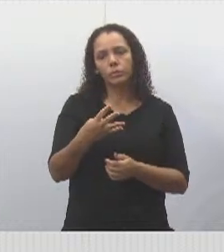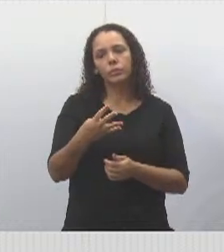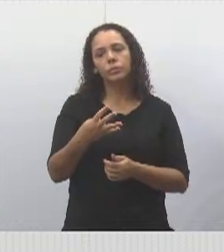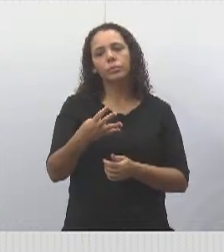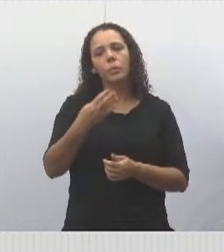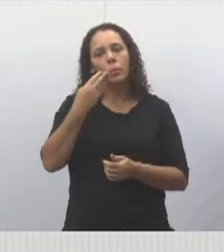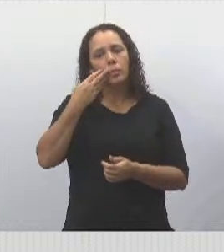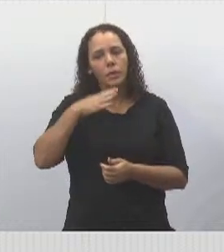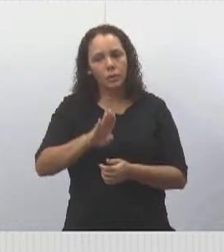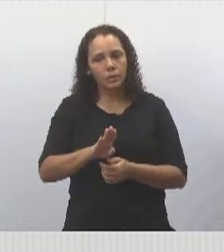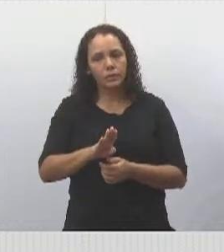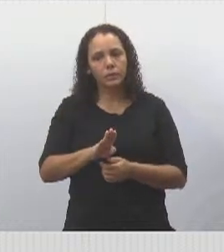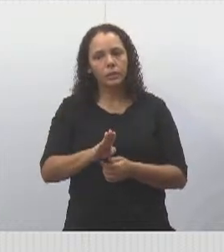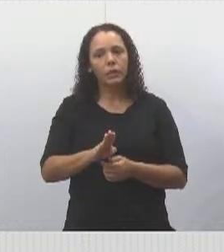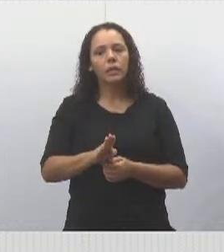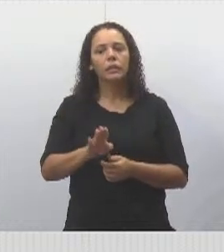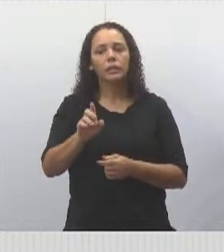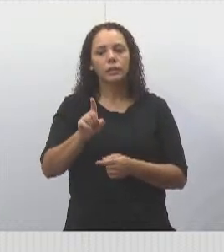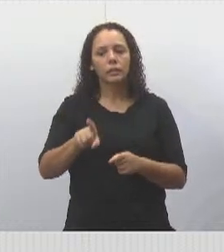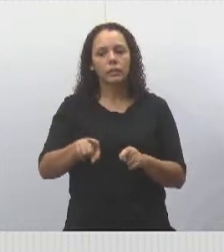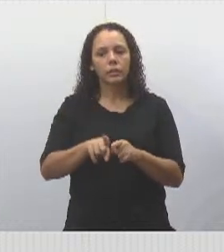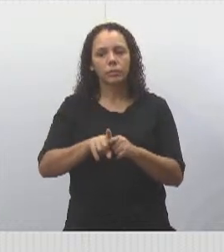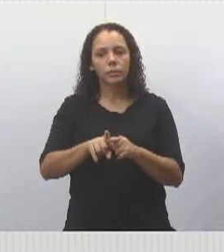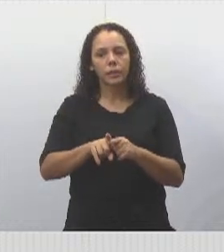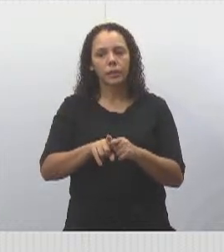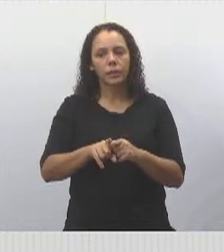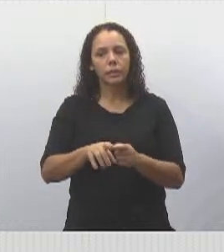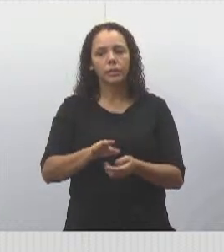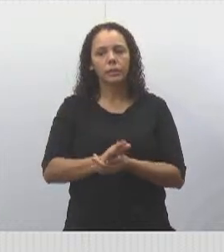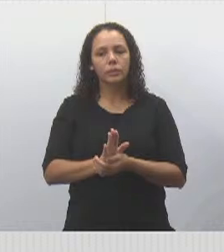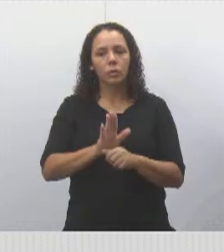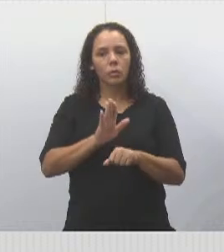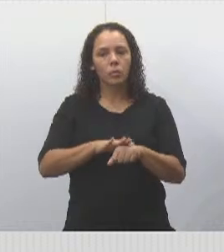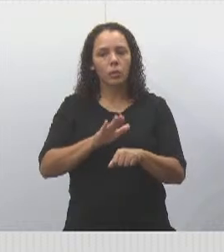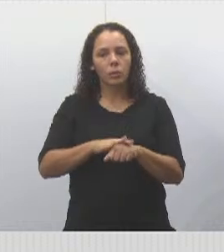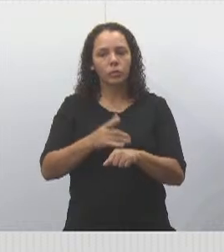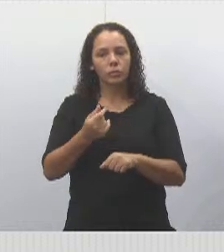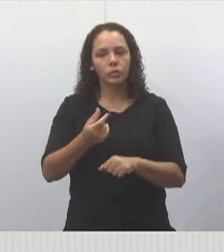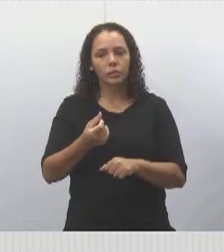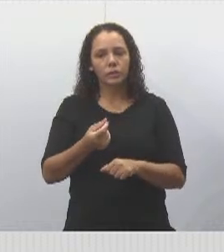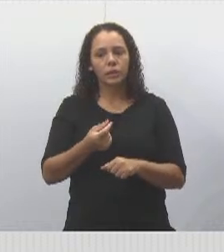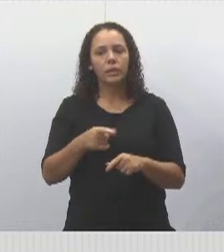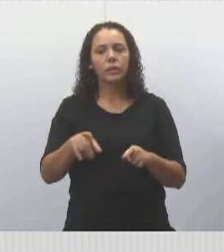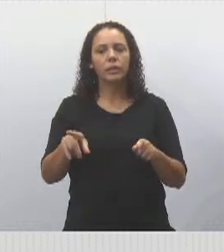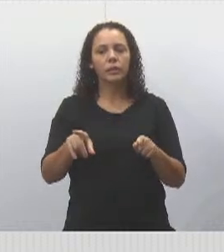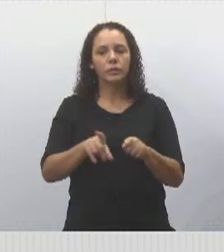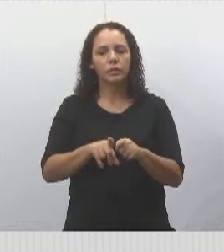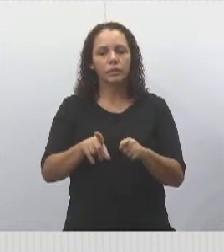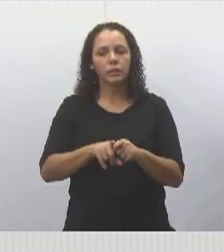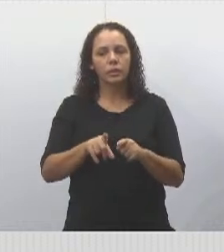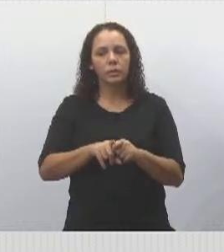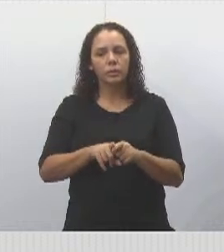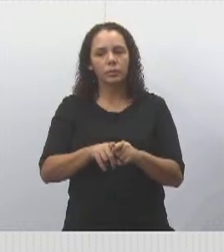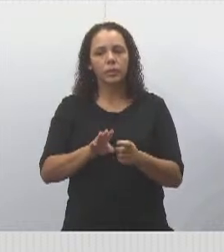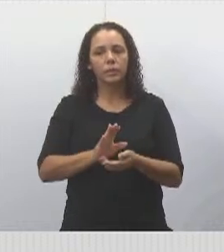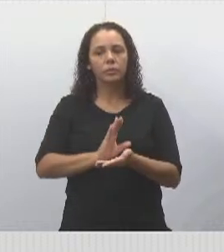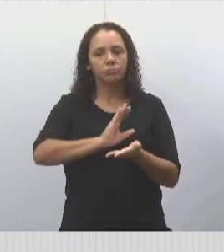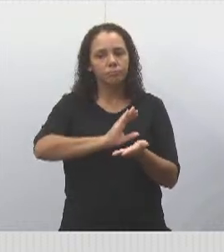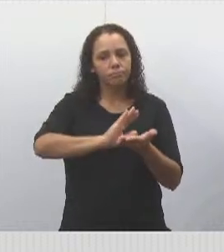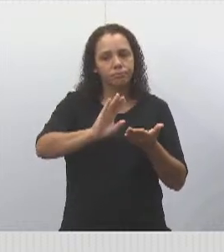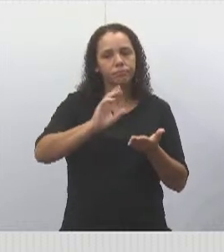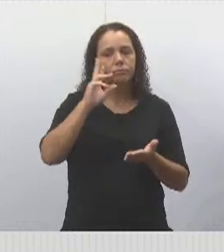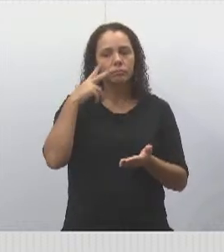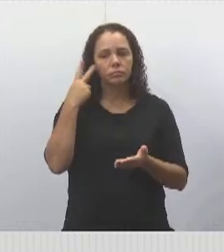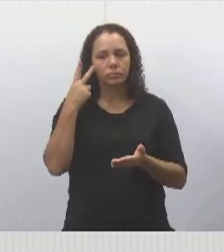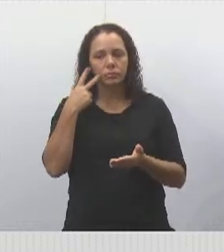14 milhões. Além disso, tem recursos próprios de fundos, operação de crédito em torno de 57 milhões e a